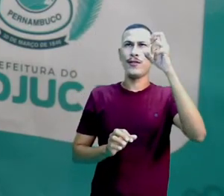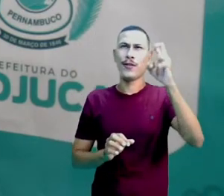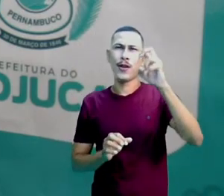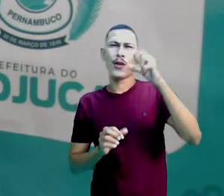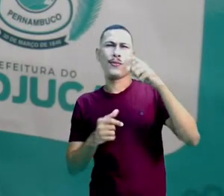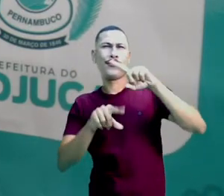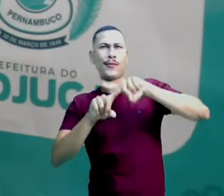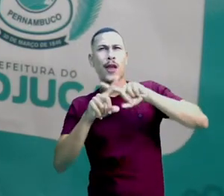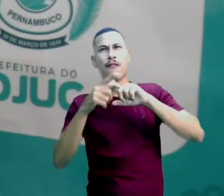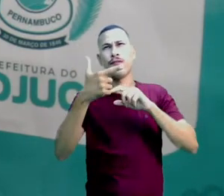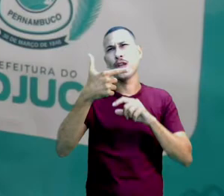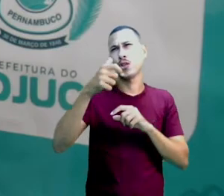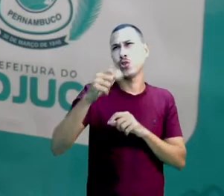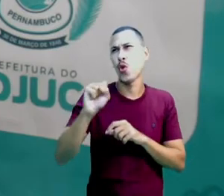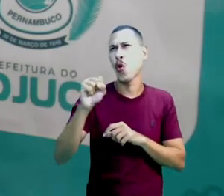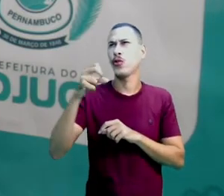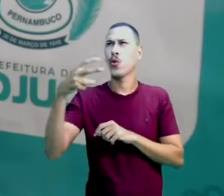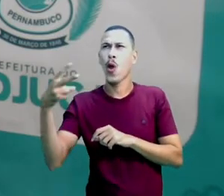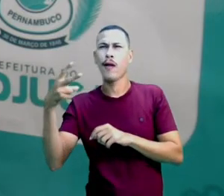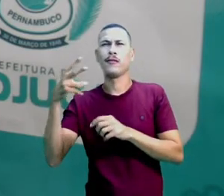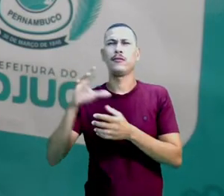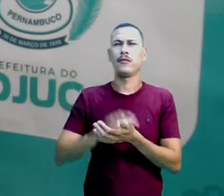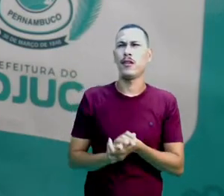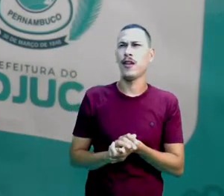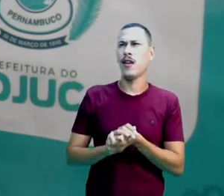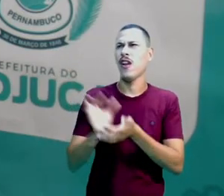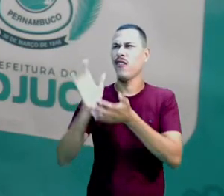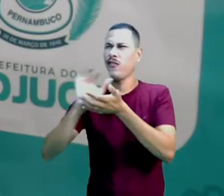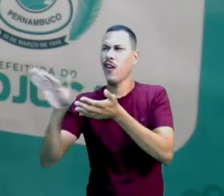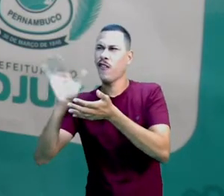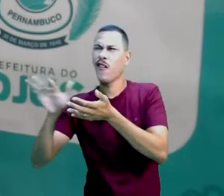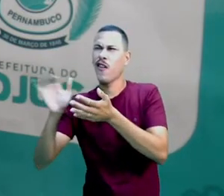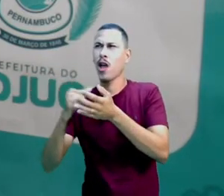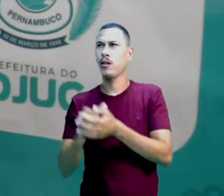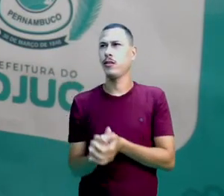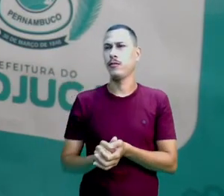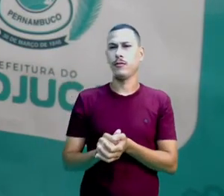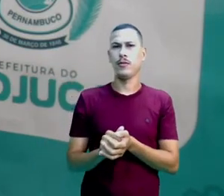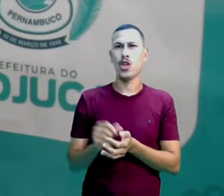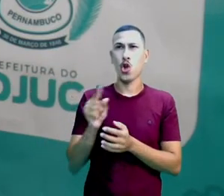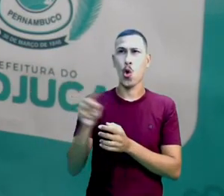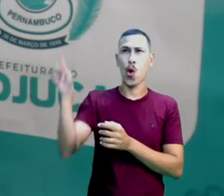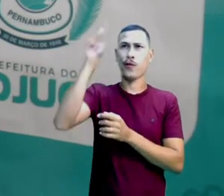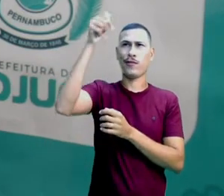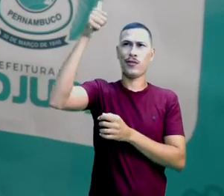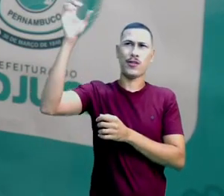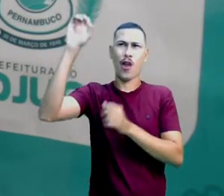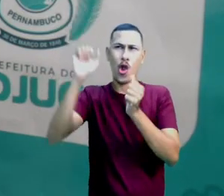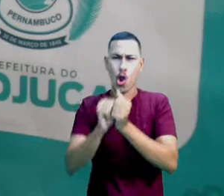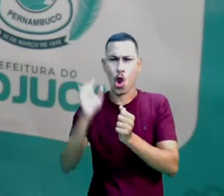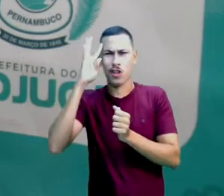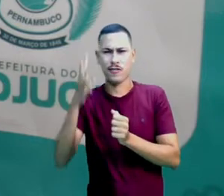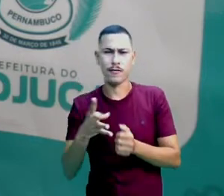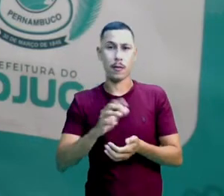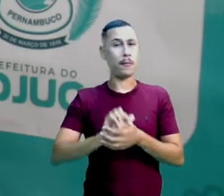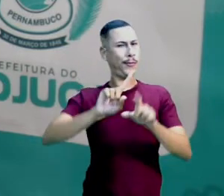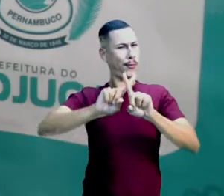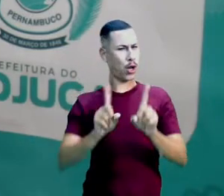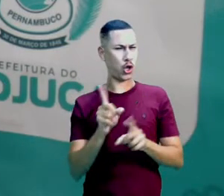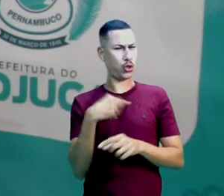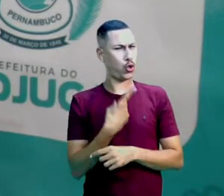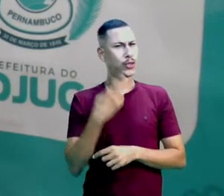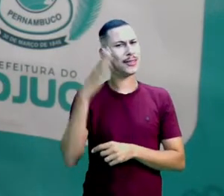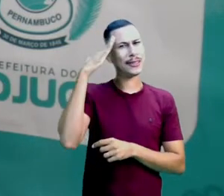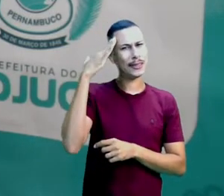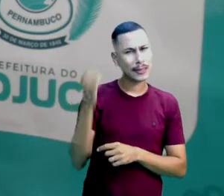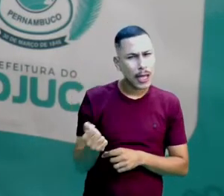somar, 5 unidades mais 8 unidades são igual a 13, subiu 10, juntou, resolveu. Mas a gente